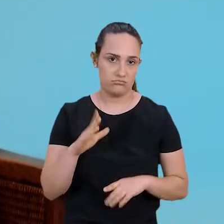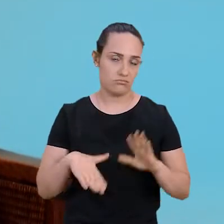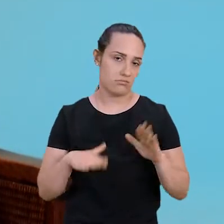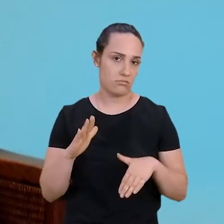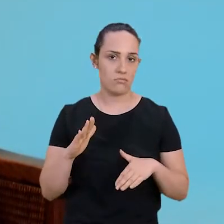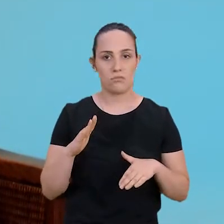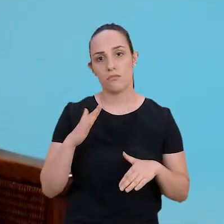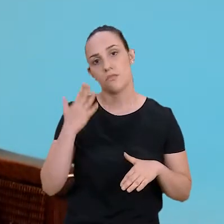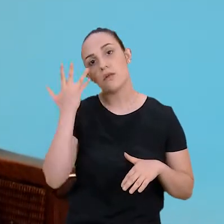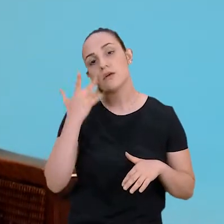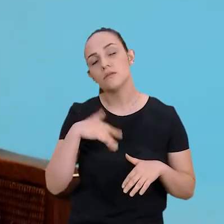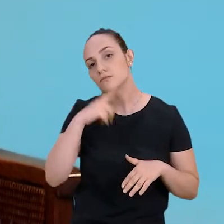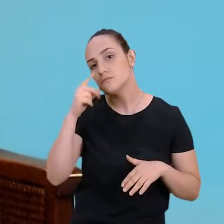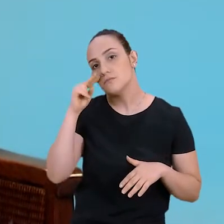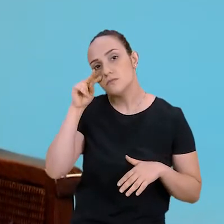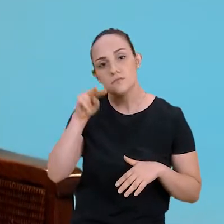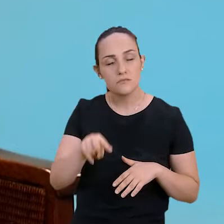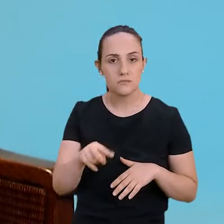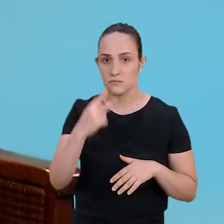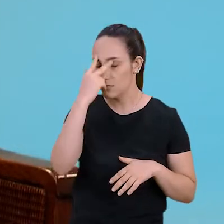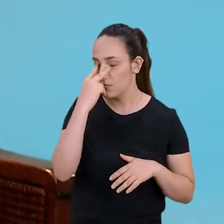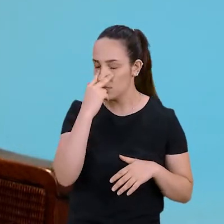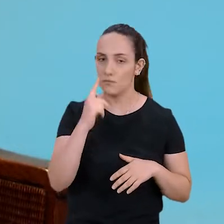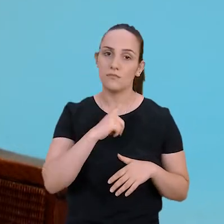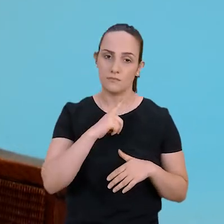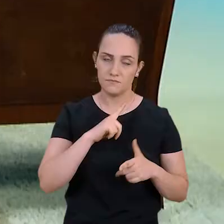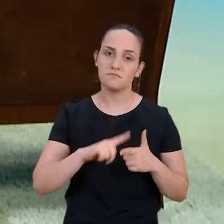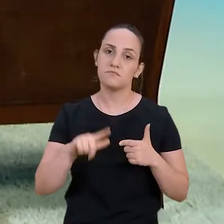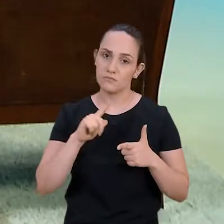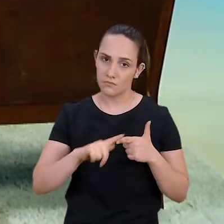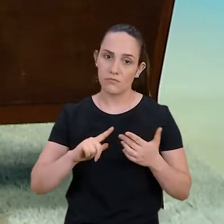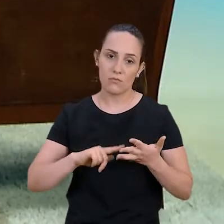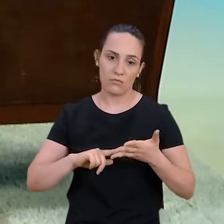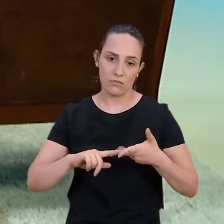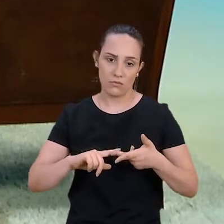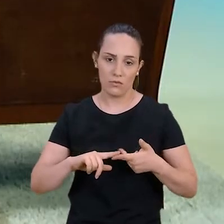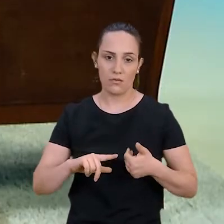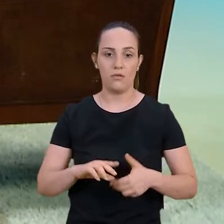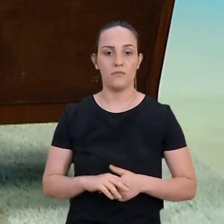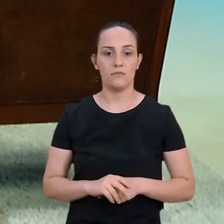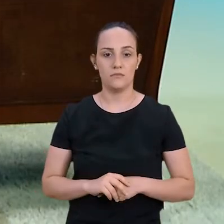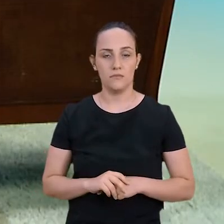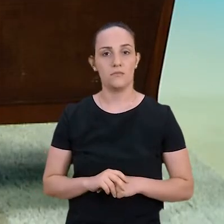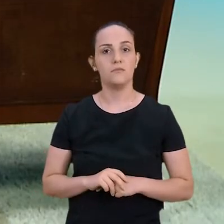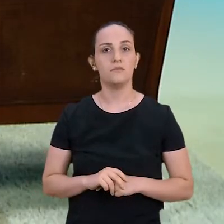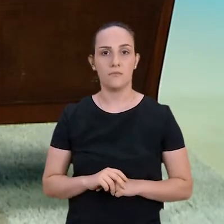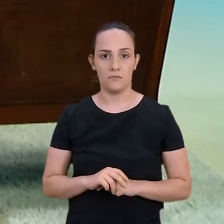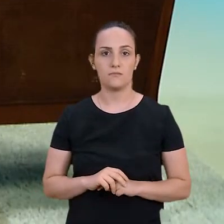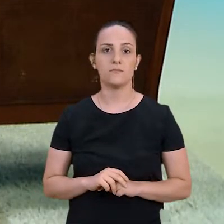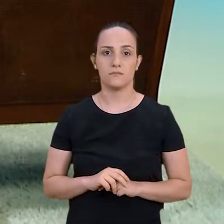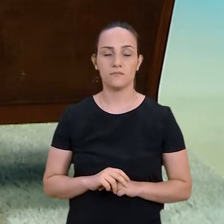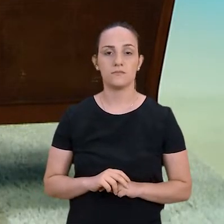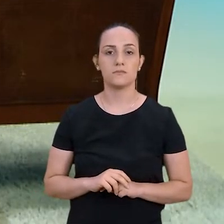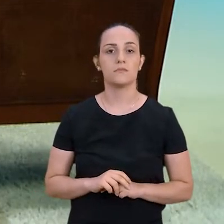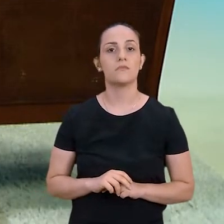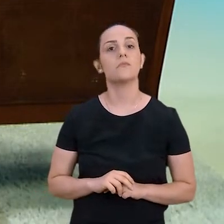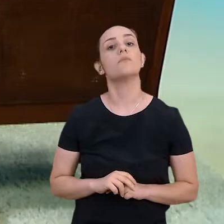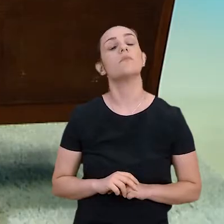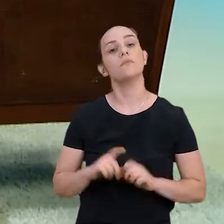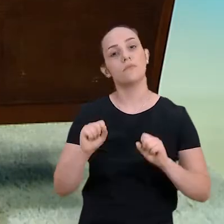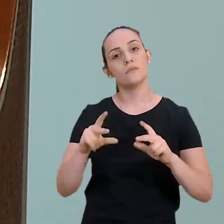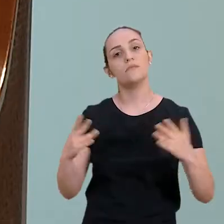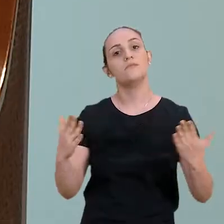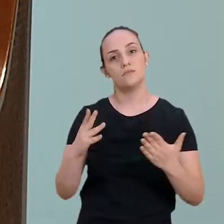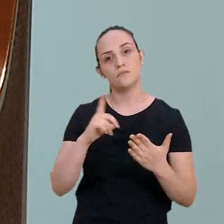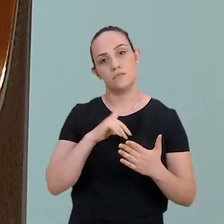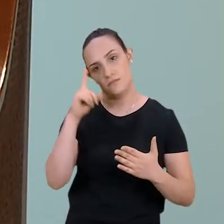não enxerga, tem muitos sintomas mesmo. Nossa. Bom, e como a gente está falando também de uma data